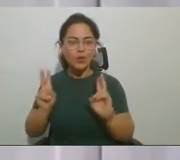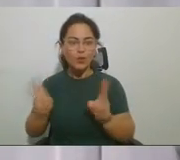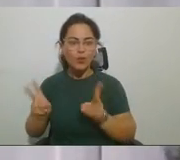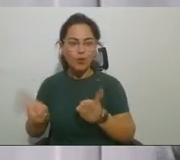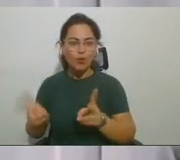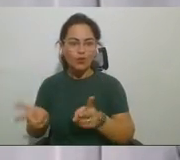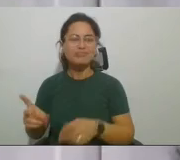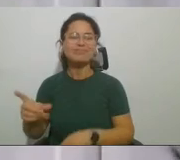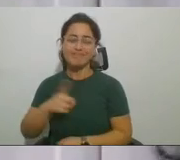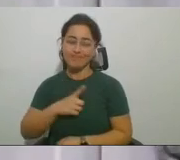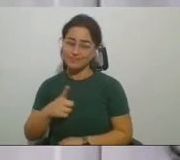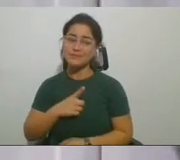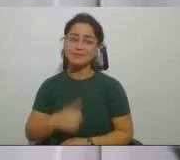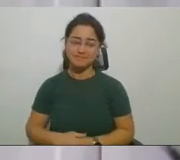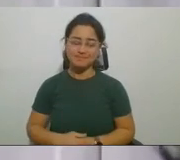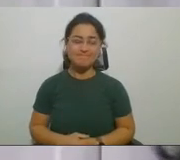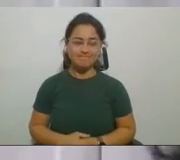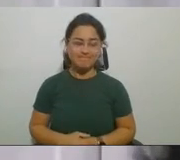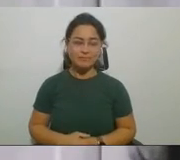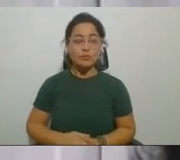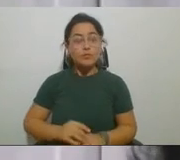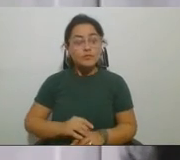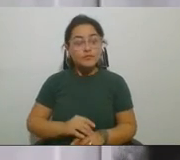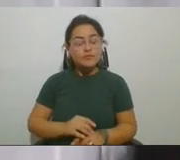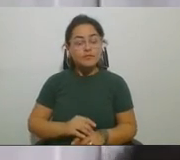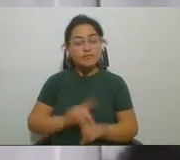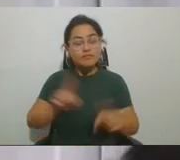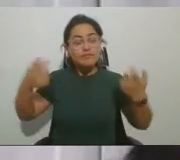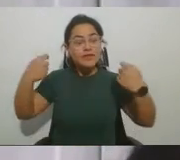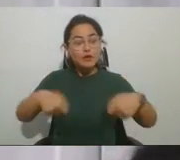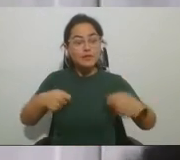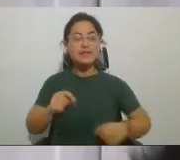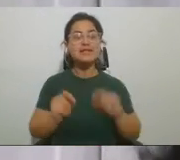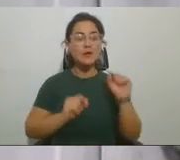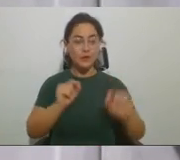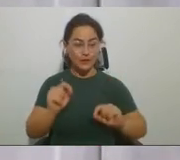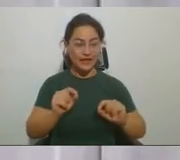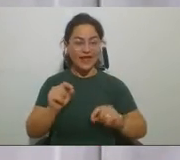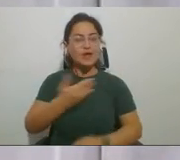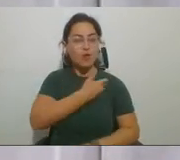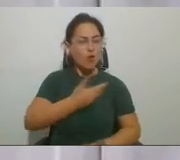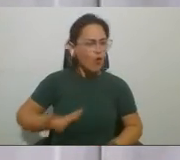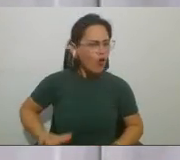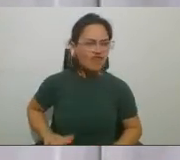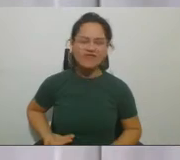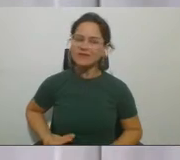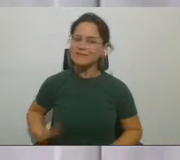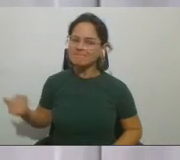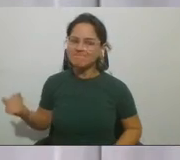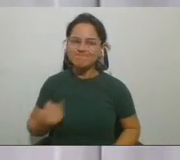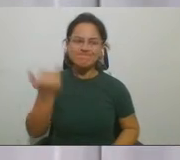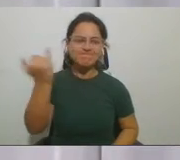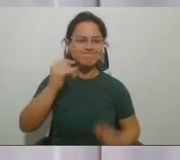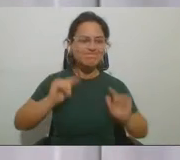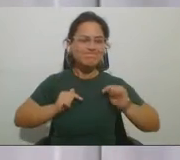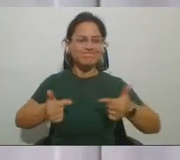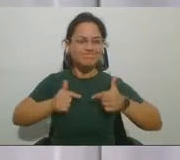Então, existe ali uma necessidade, por isso que a ação do Estado é tão fundamental, porque é impossível, e ela